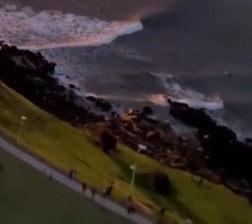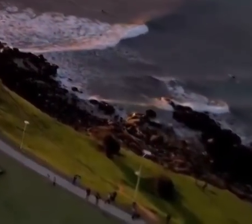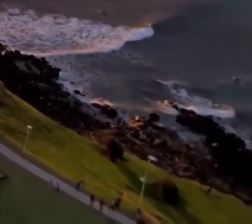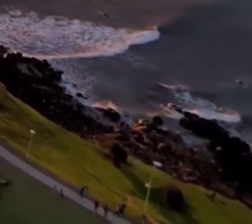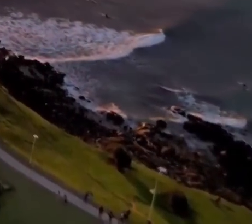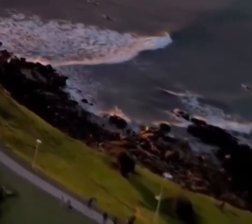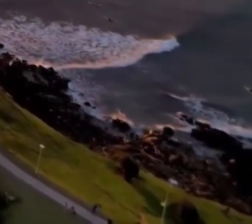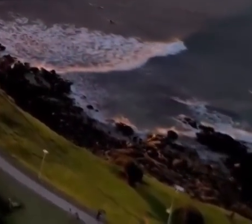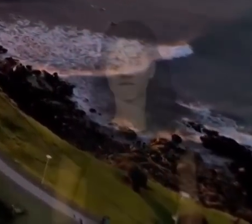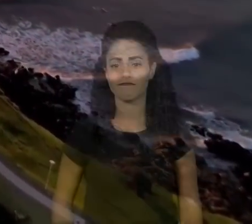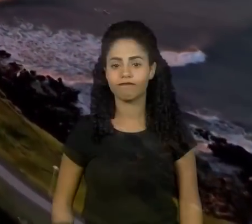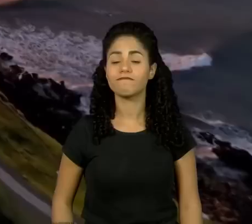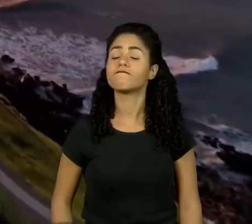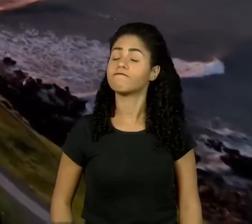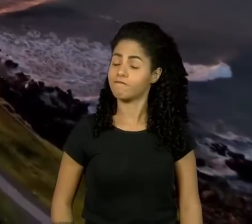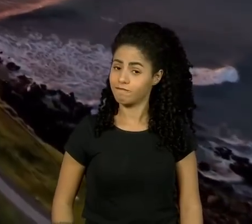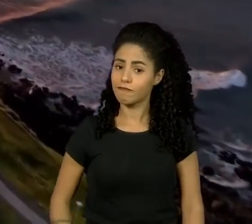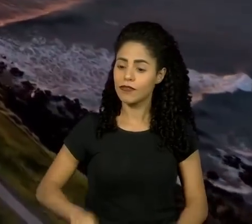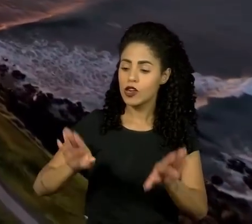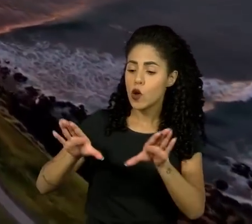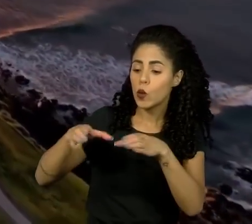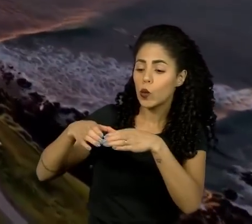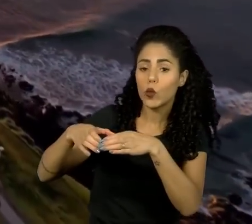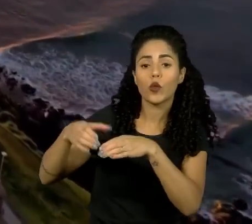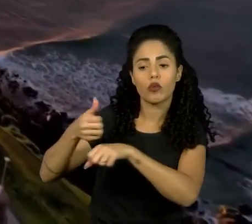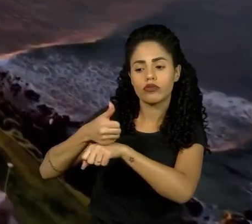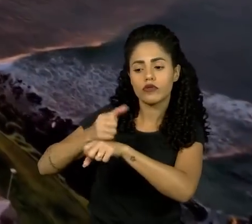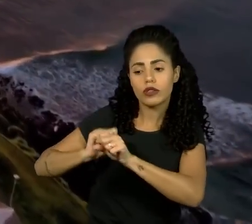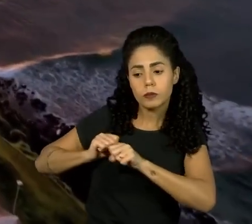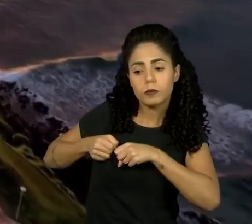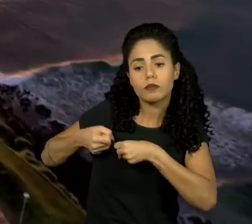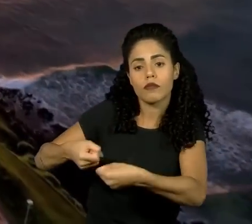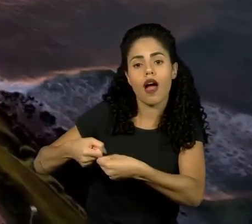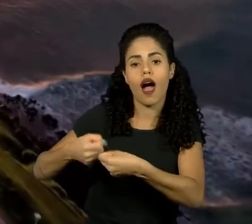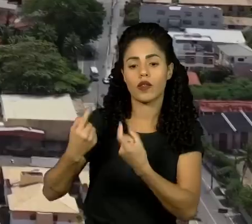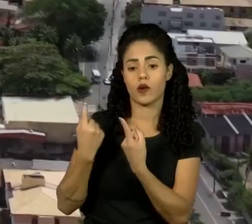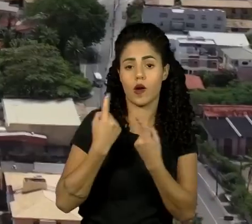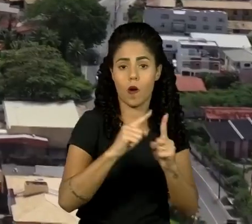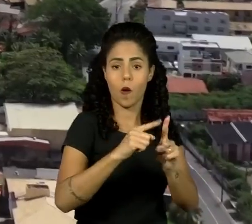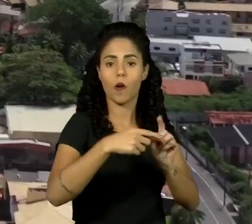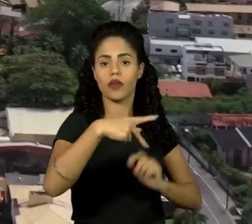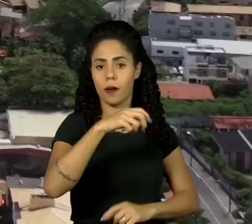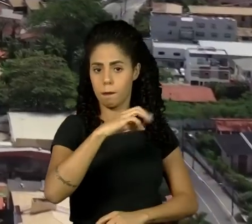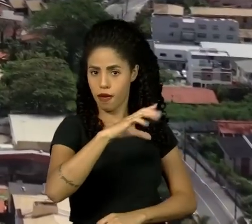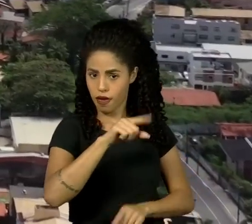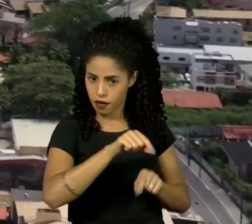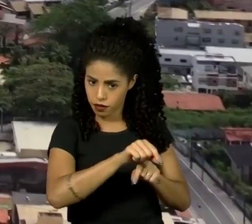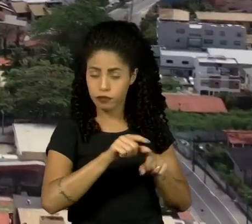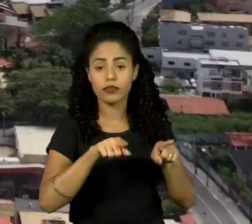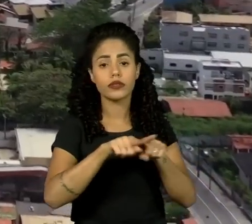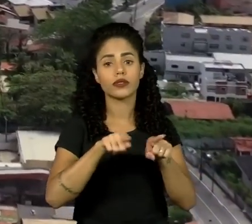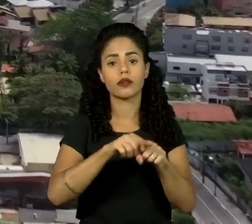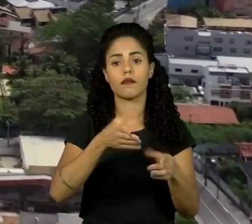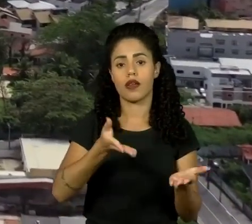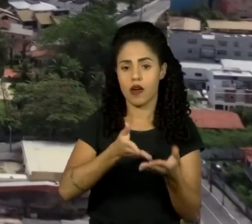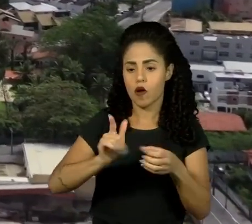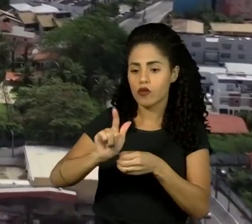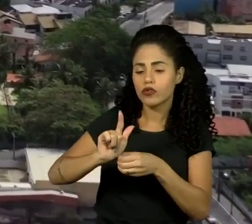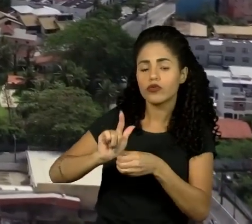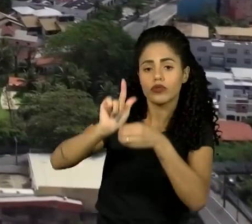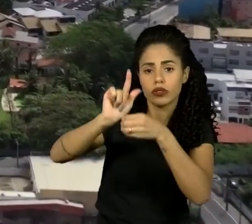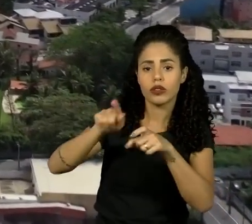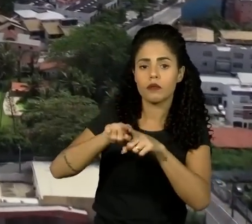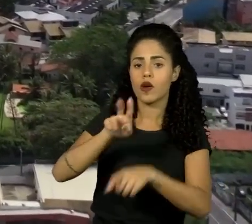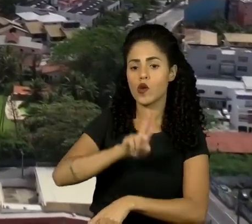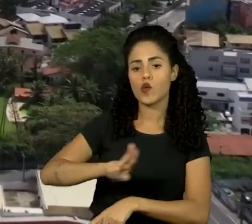Ao invés da medida, ambientalistas defendem o debate de propostas que promovam a proteção, a gestão integrada e